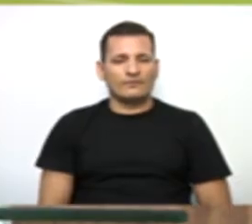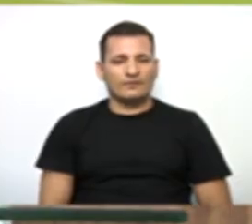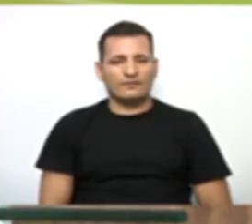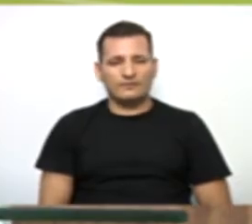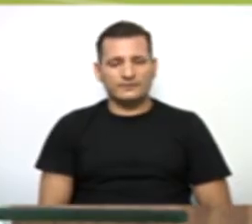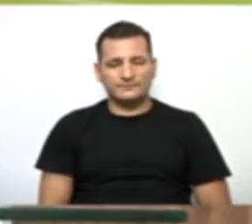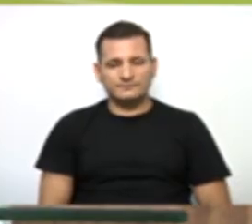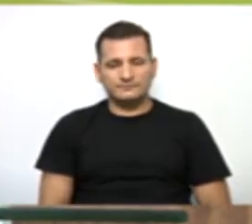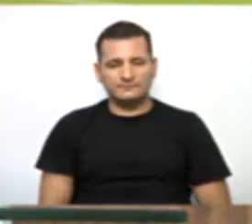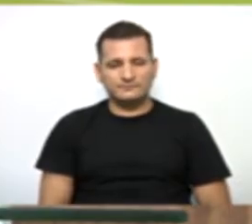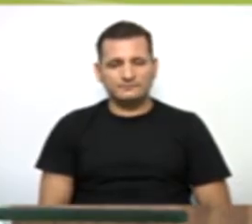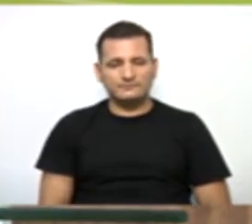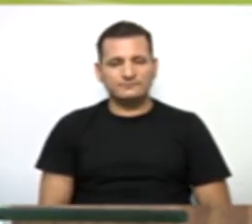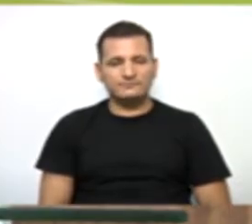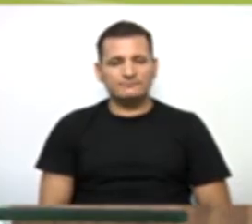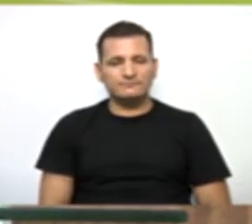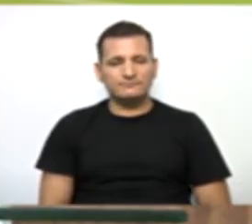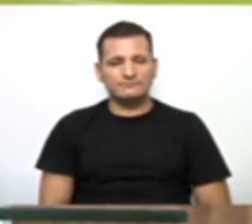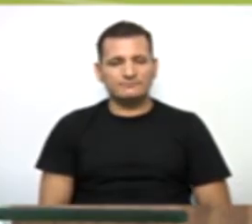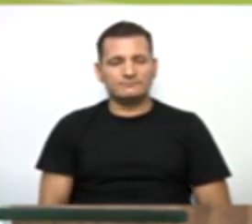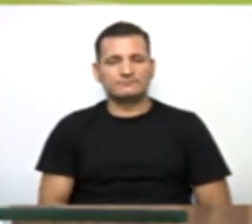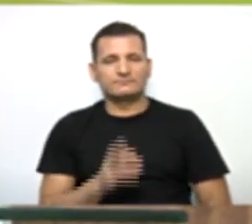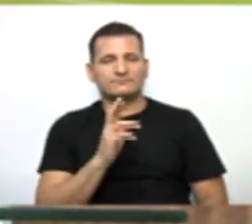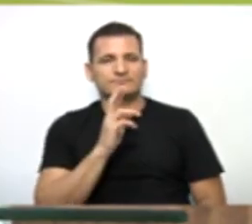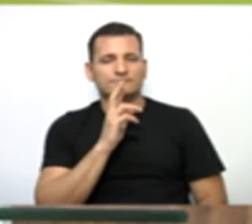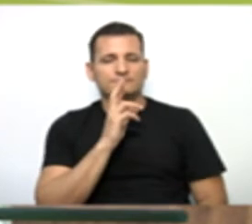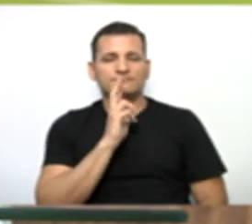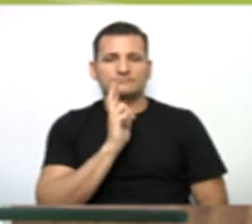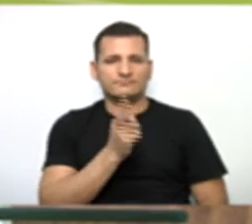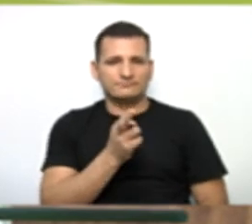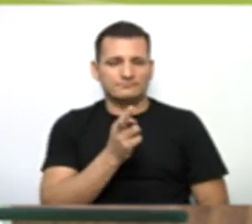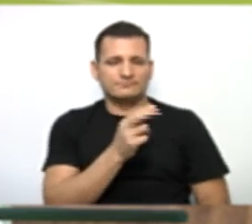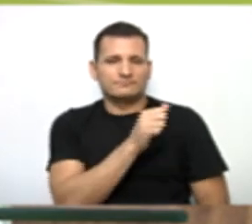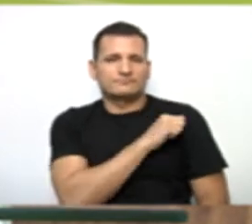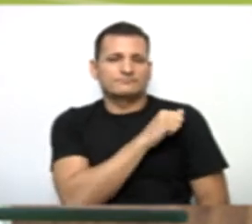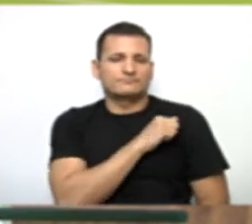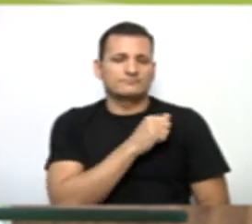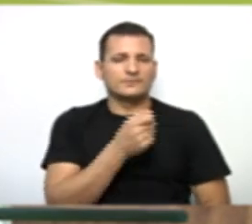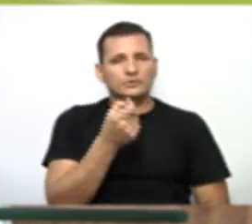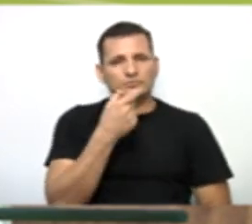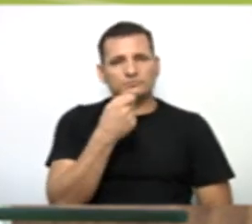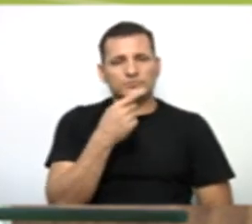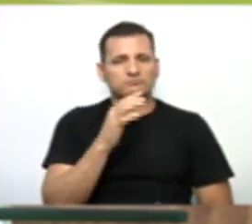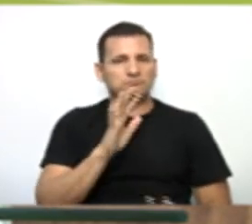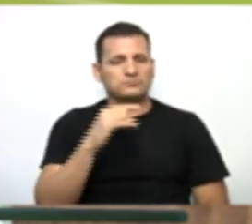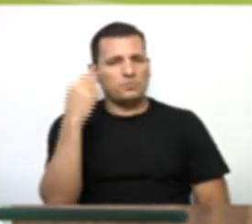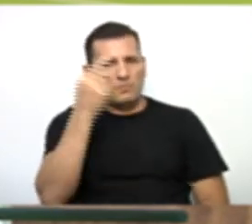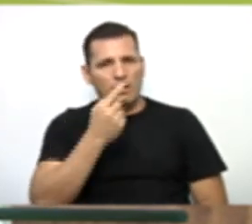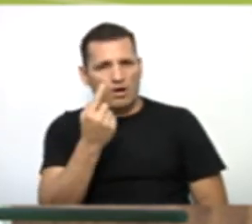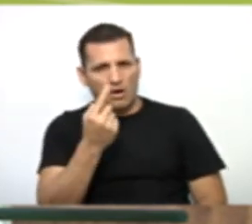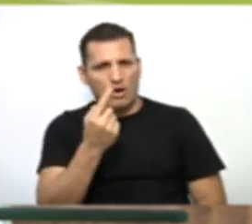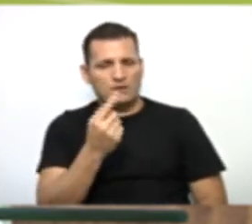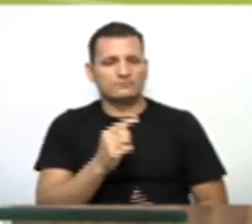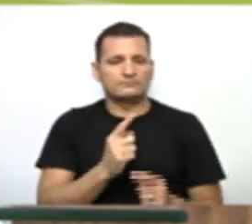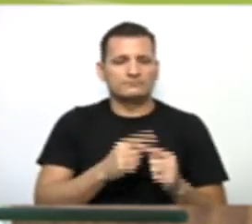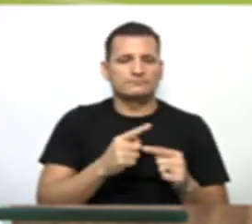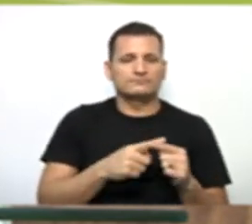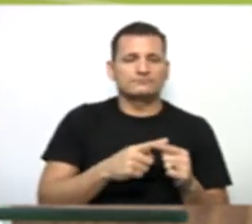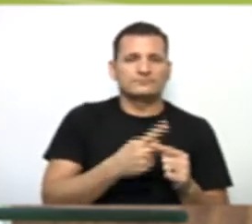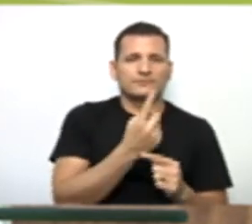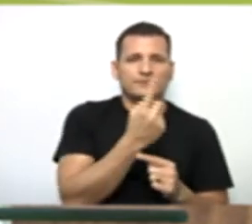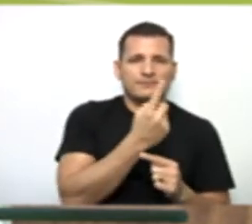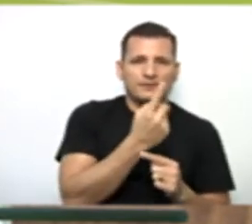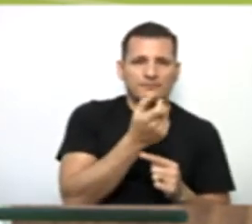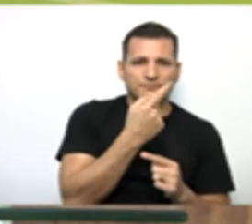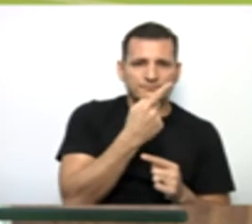mas acertadamente responderam que os comprimidos acabariam em 1 hora. Porque você toma o primeiro,